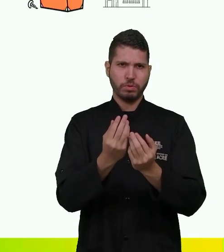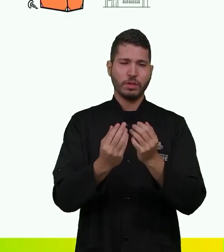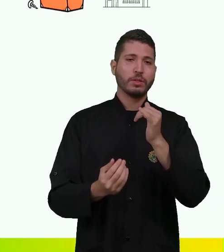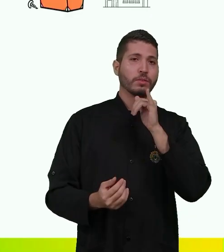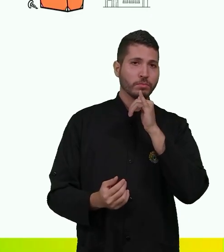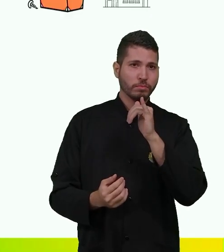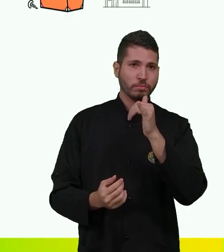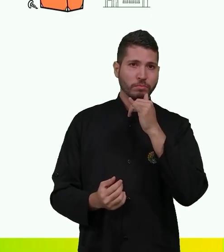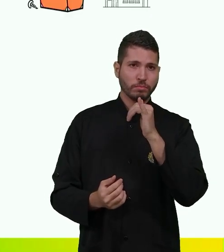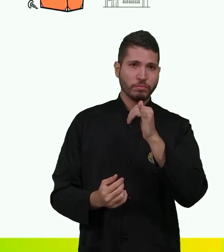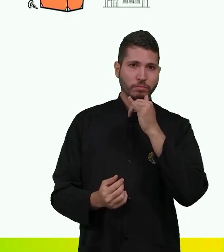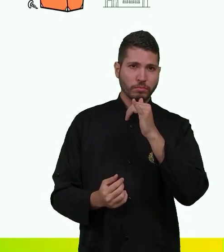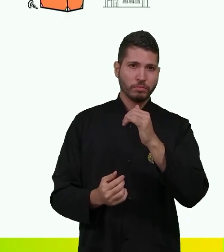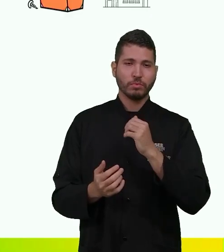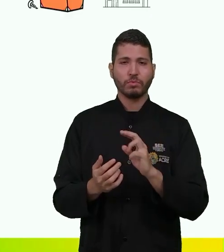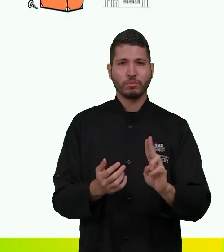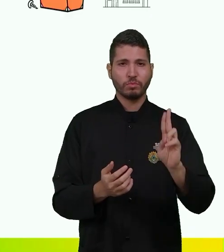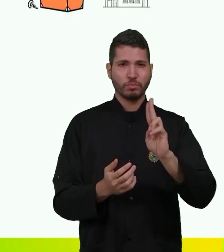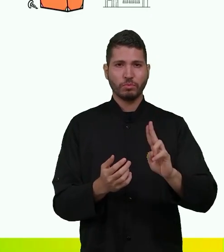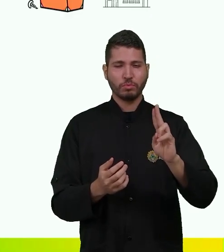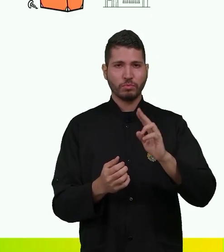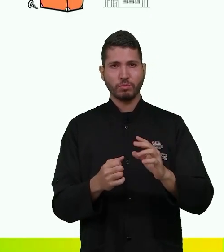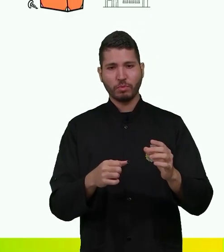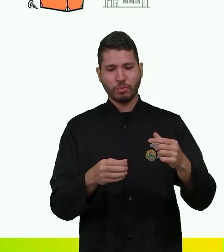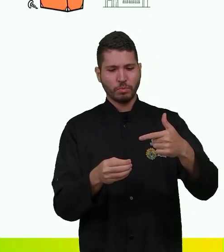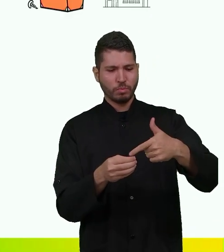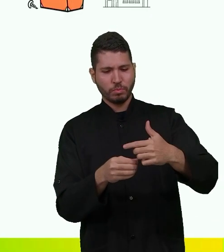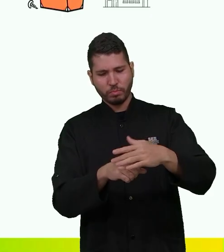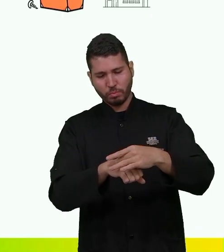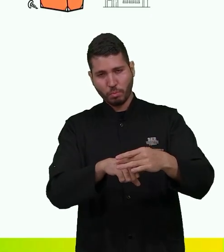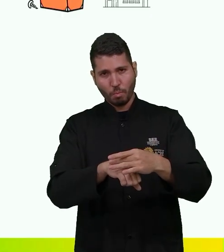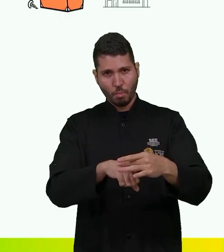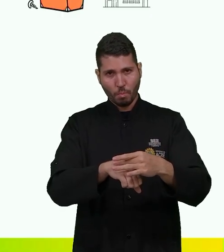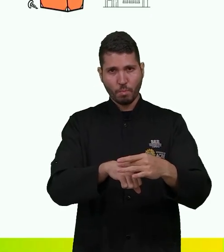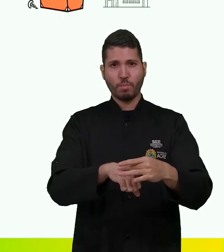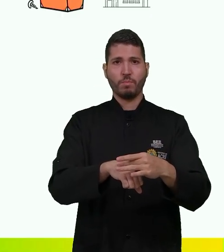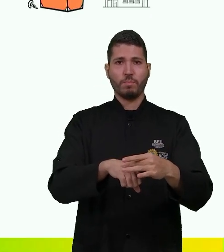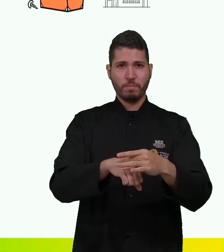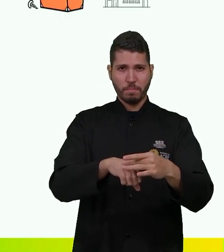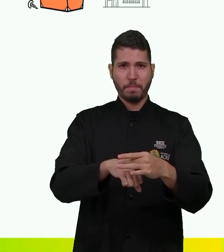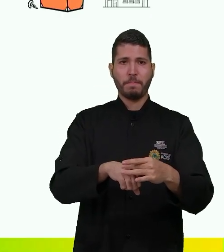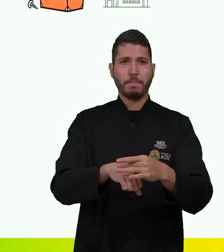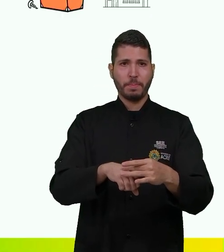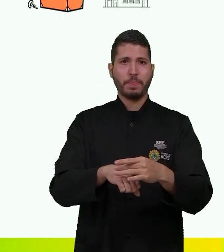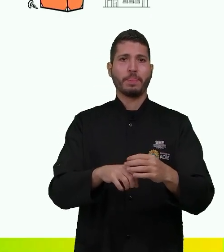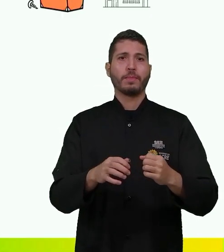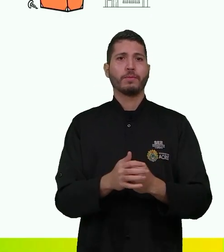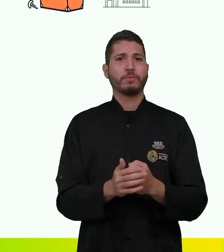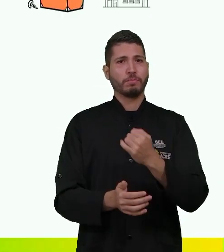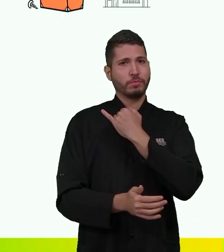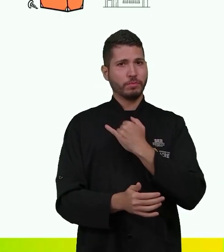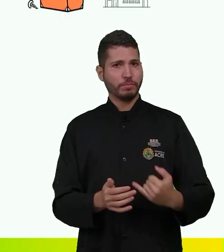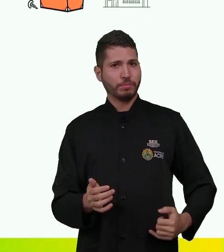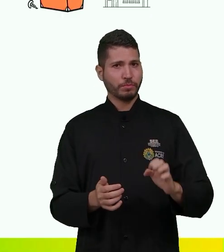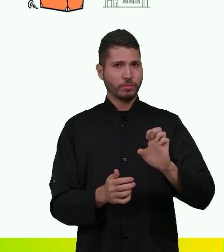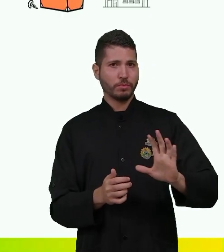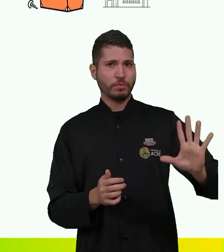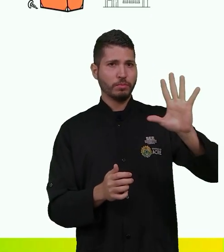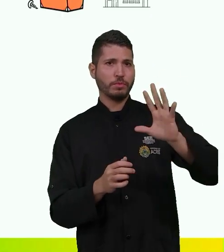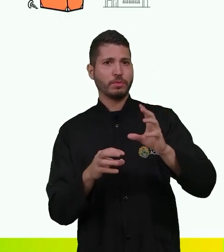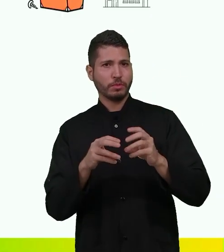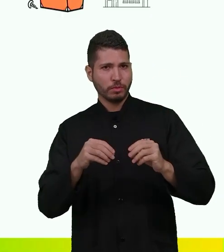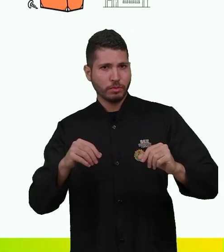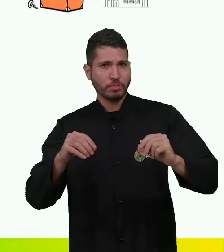o início do uso do petróleo, o imperialismo europeu em territórios da África e da Ásia. Essas são as